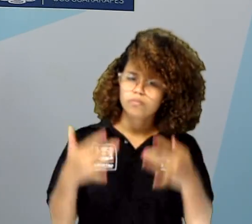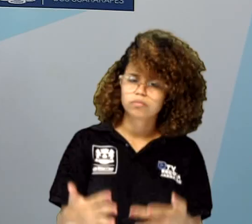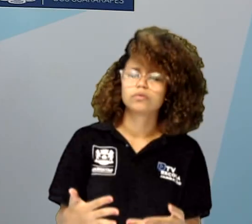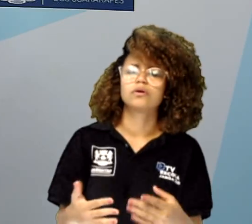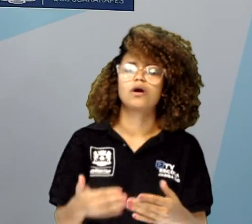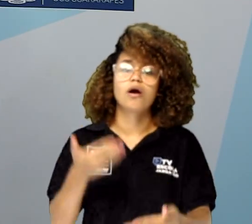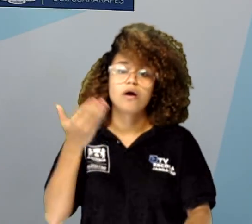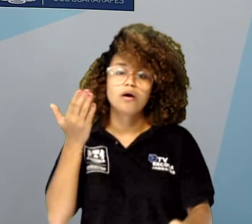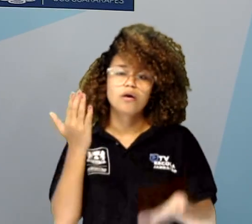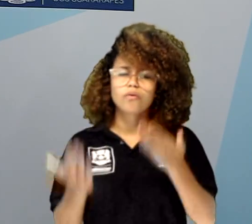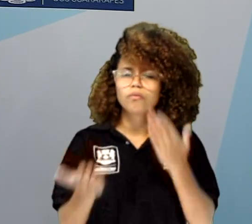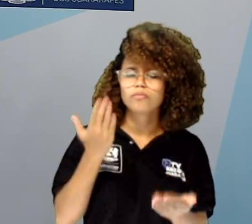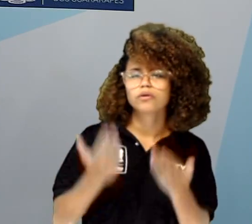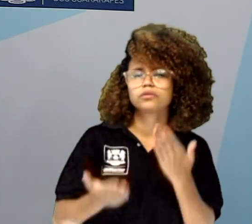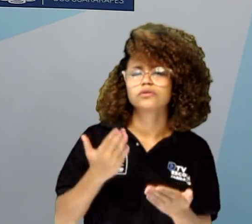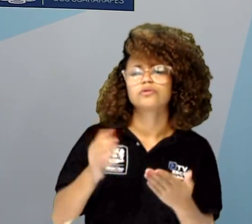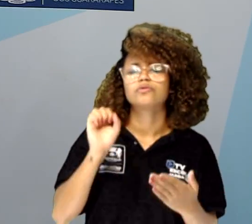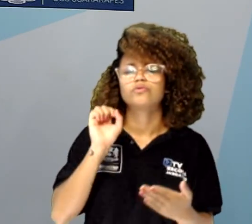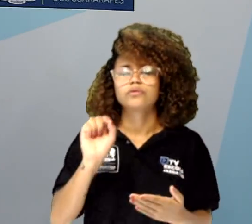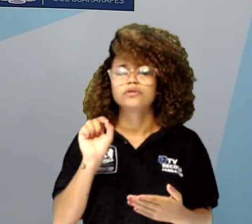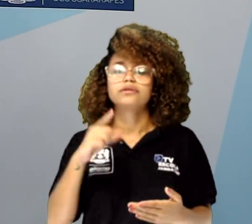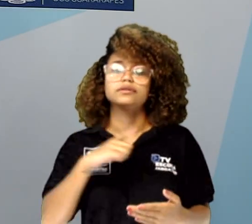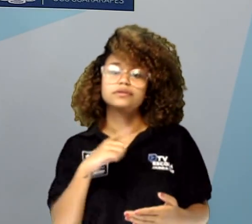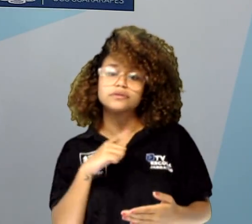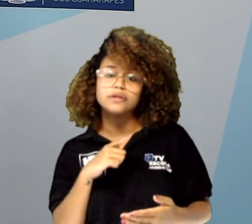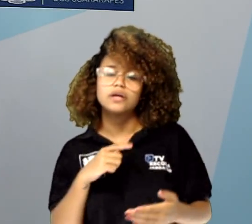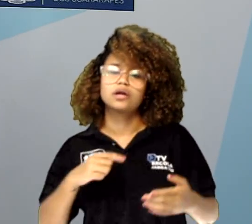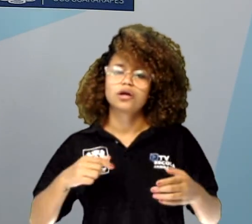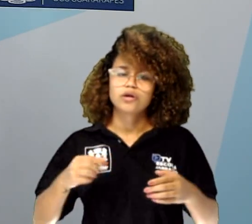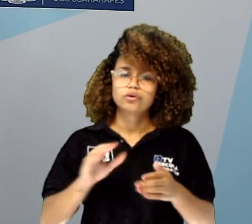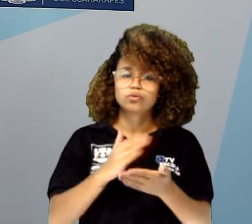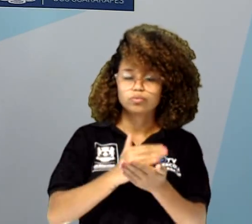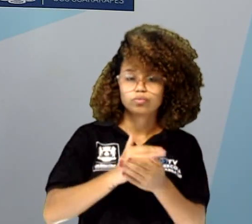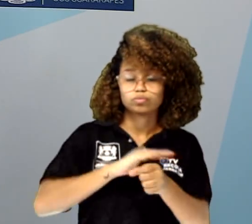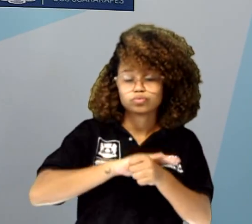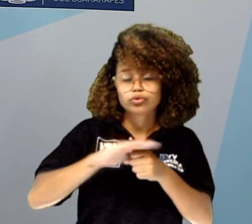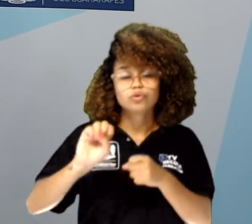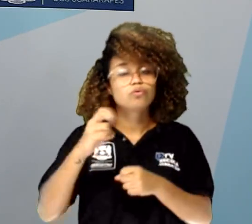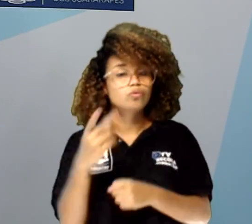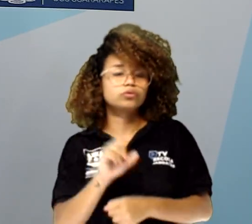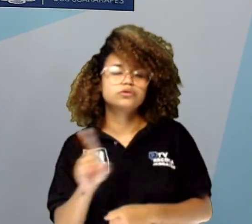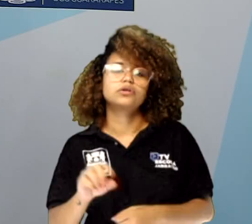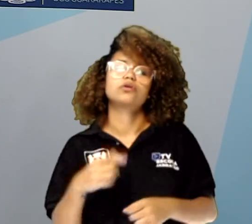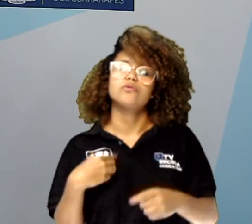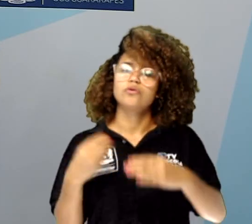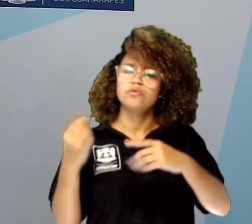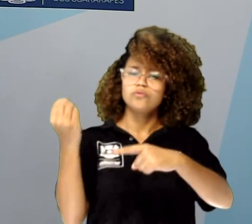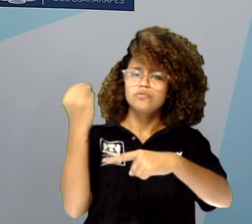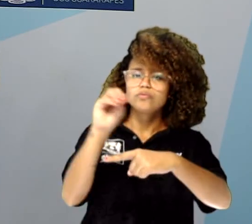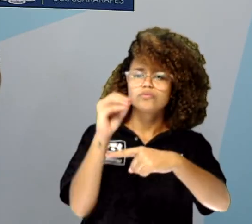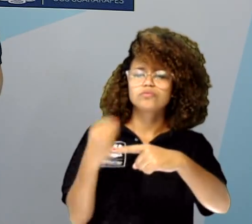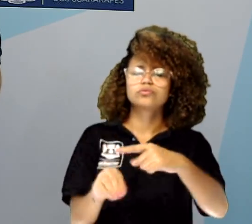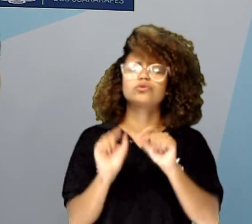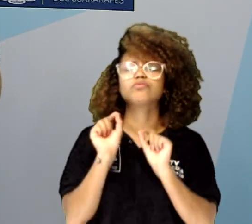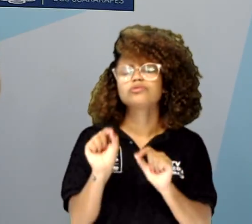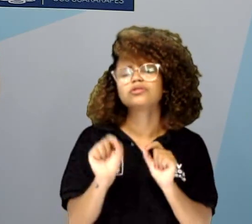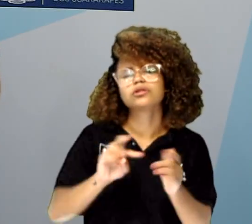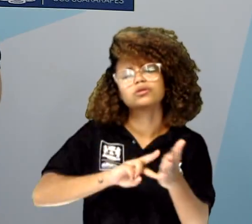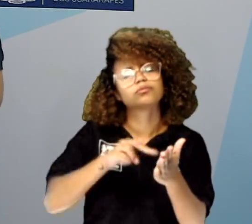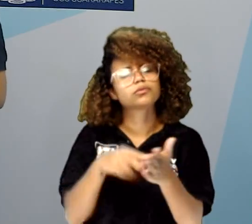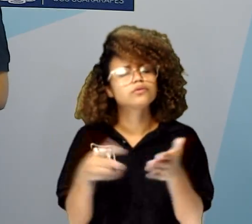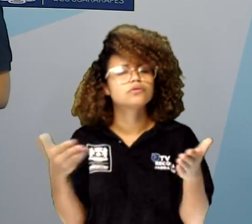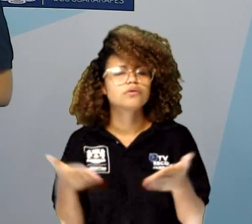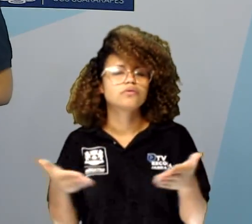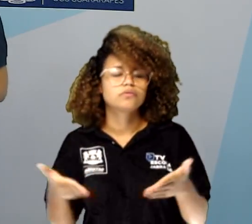comparação do que está carregado ou não na bateria através de uma fração. E o que a fração está representando nesse